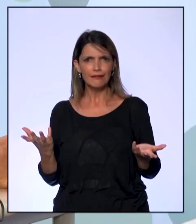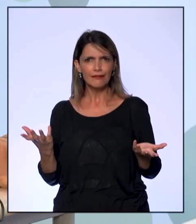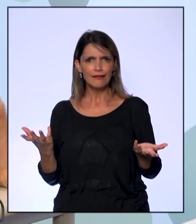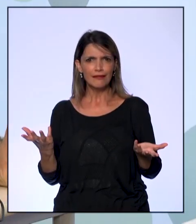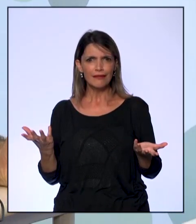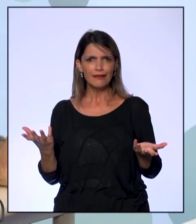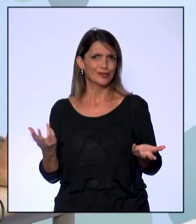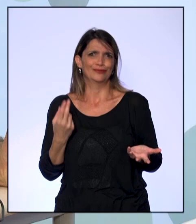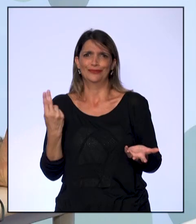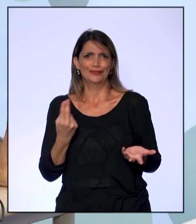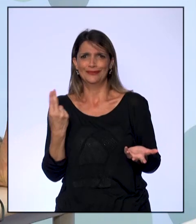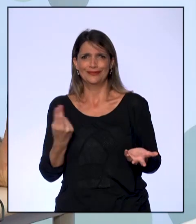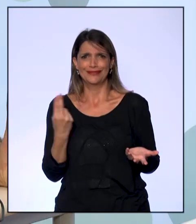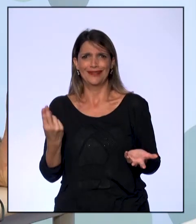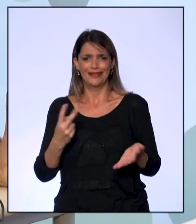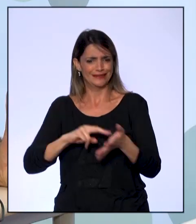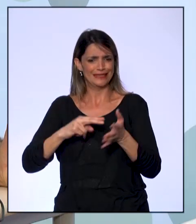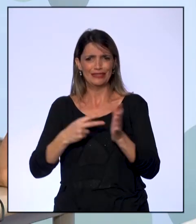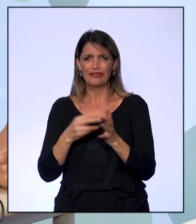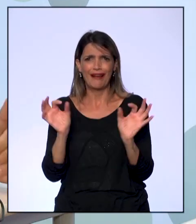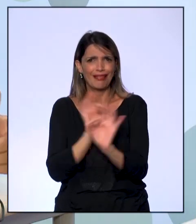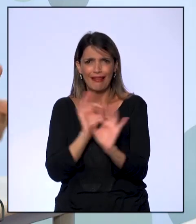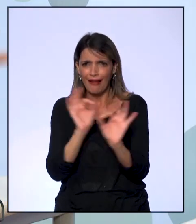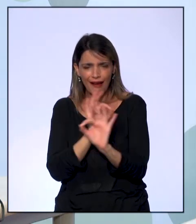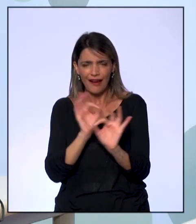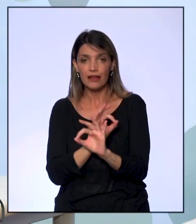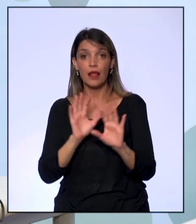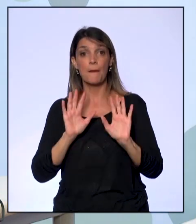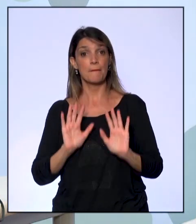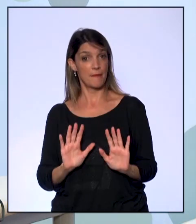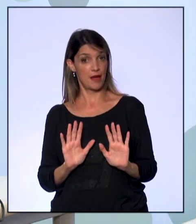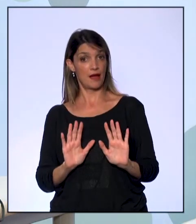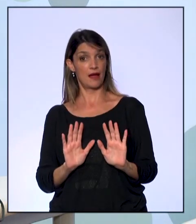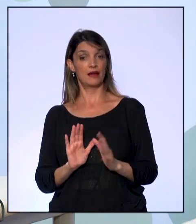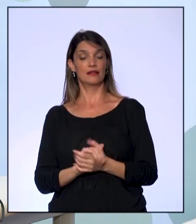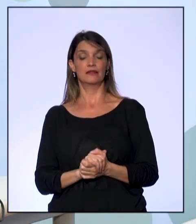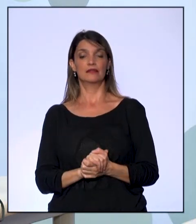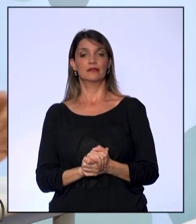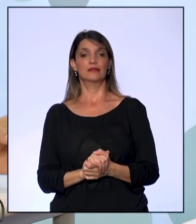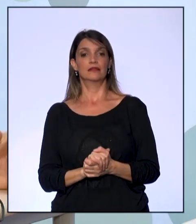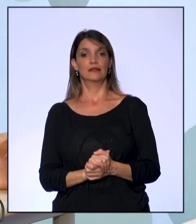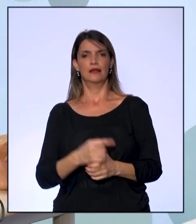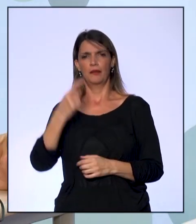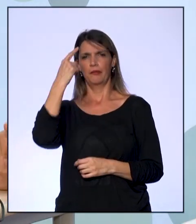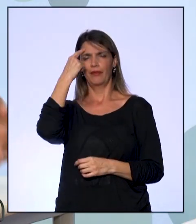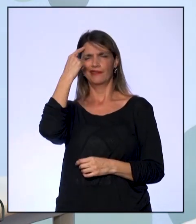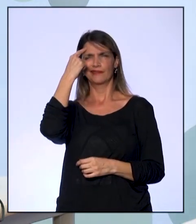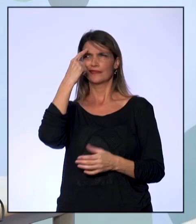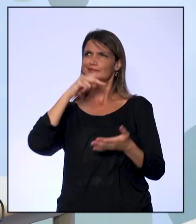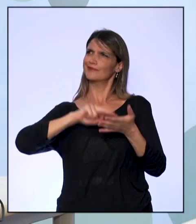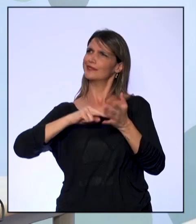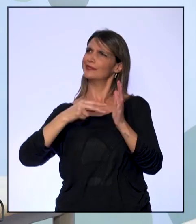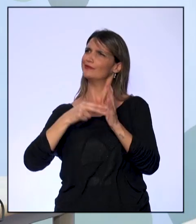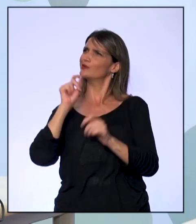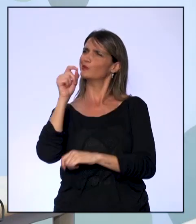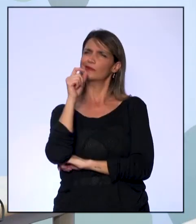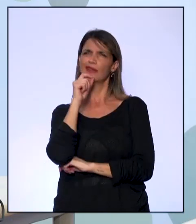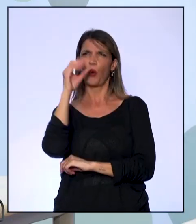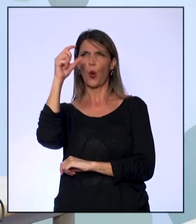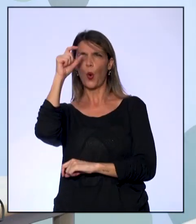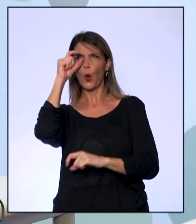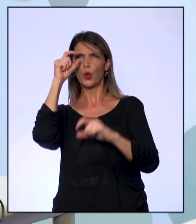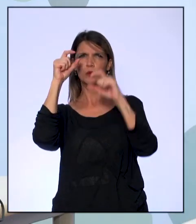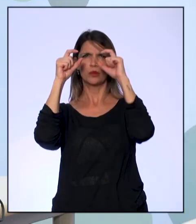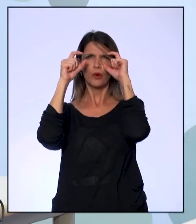por olho dente por dente não tem um significado mas quando você coloca para pensar o que que é esse olho por olho